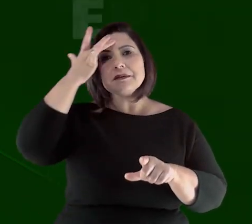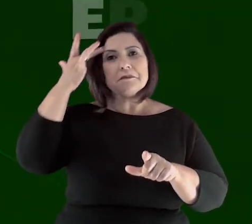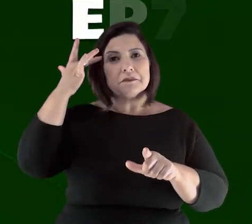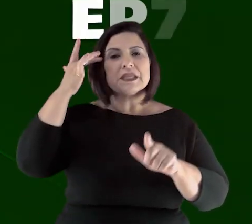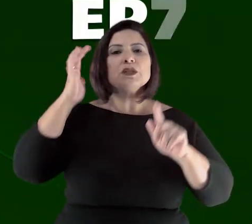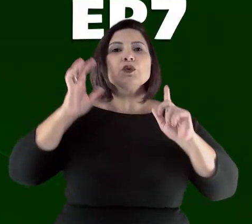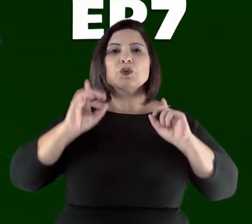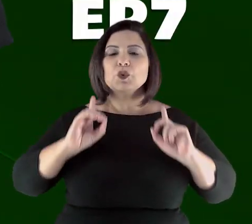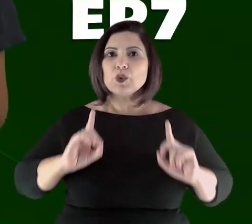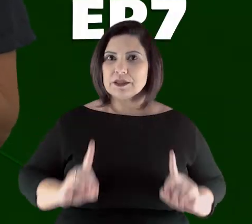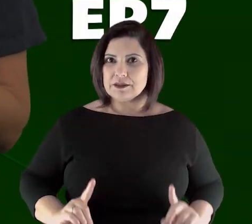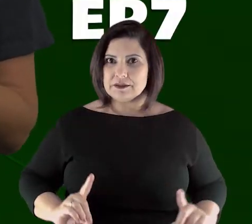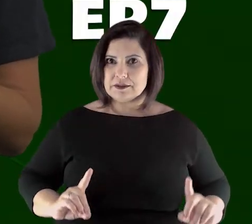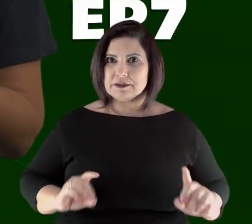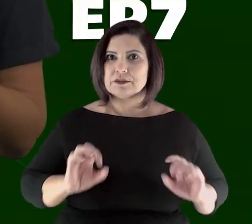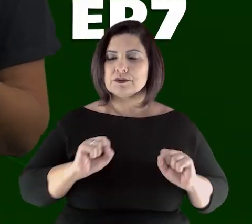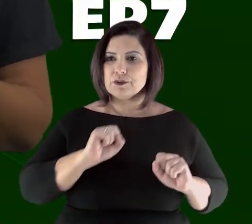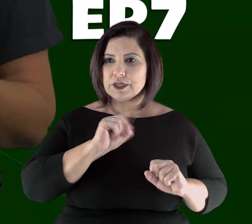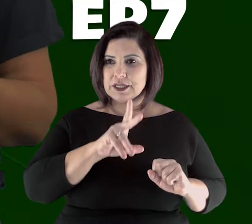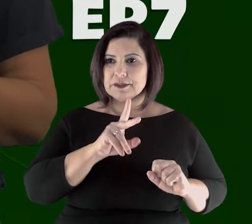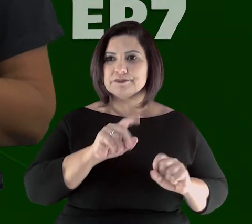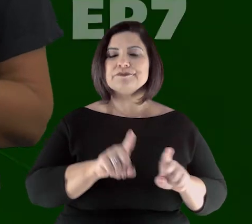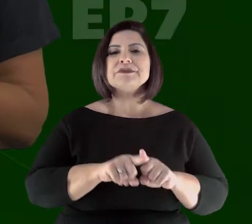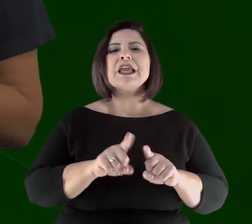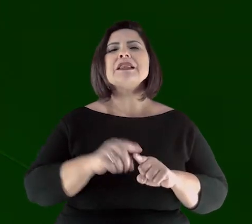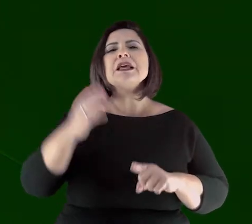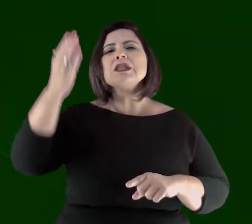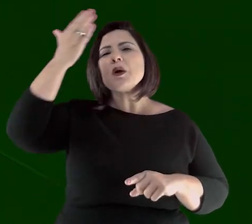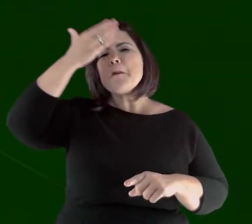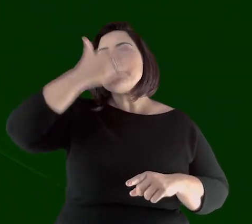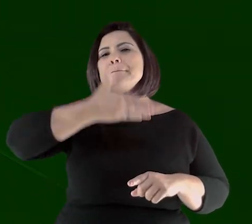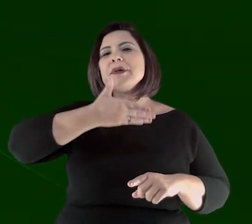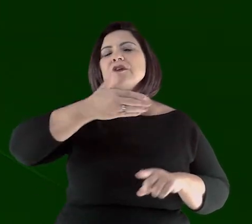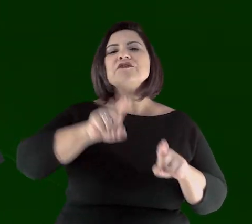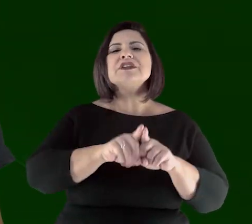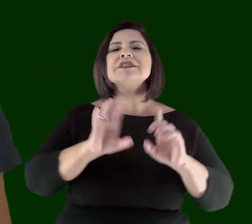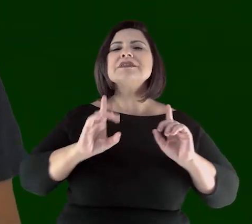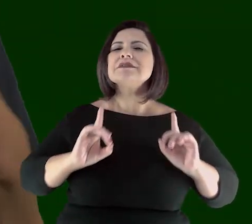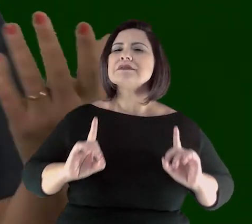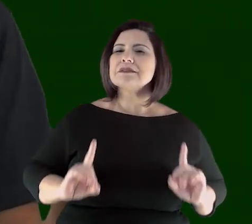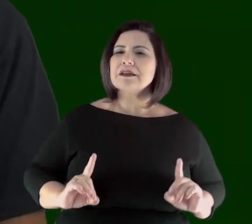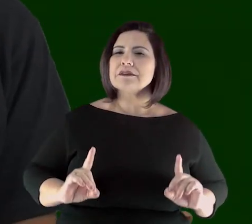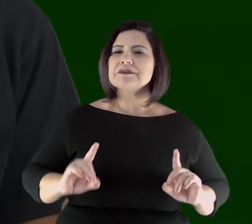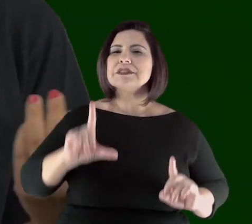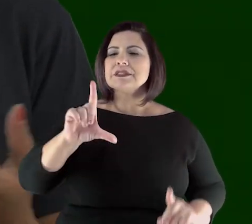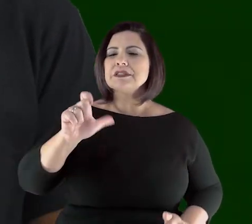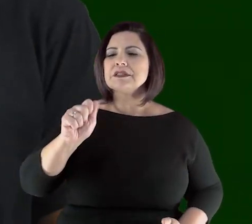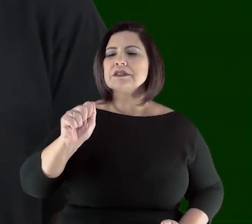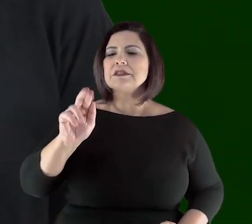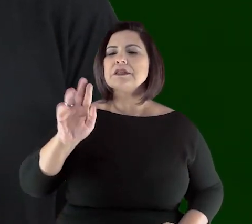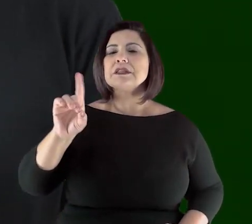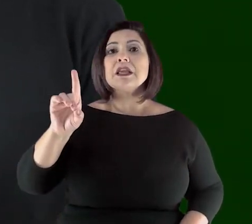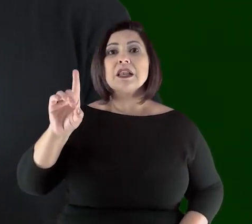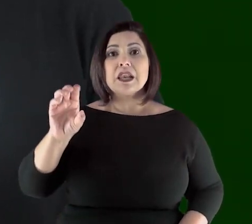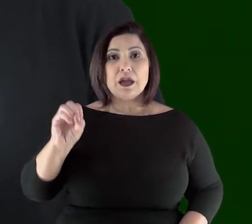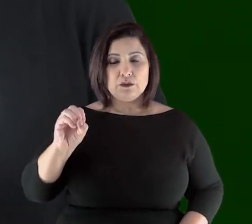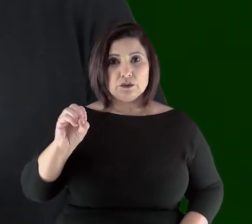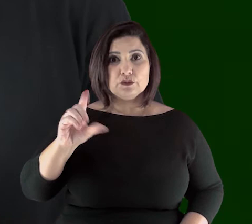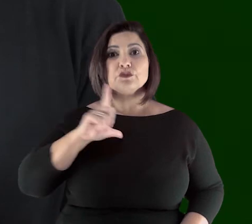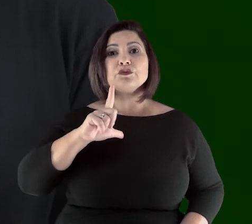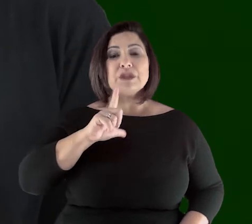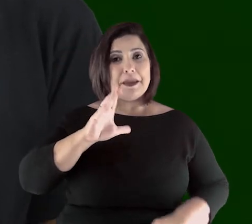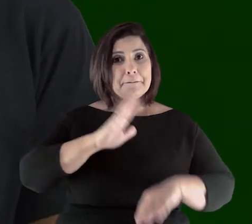chama EP1, EP3, EP5 e EP7. Então, essas pessoas, além da escola, precisam também